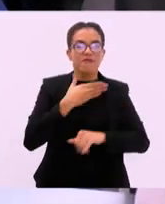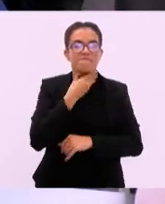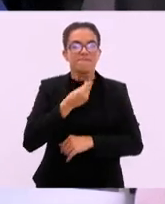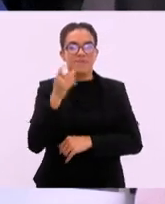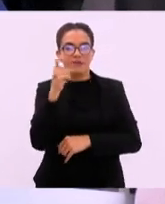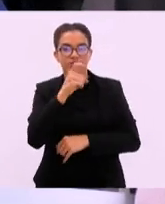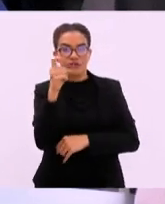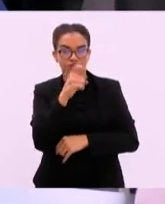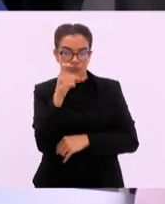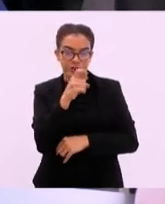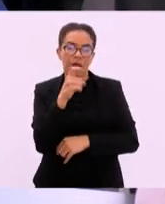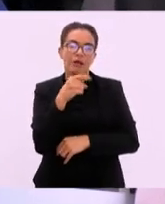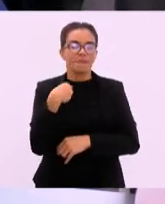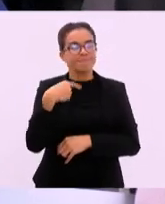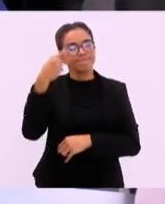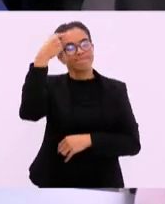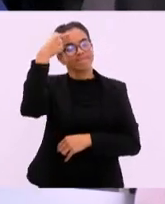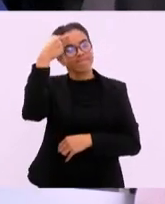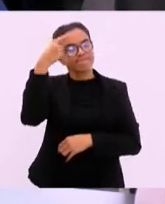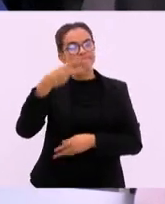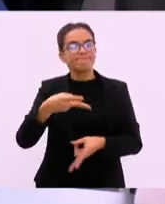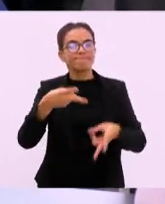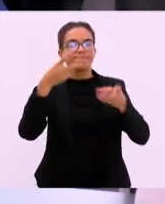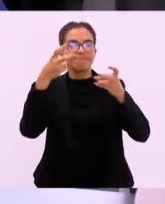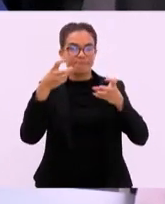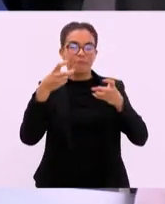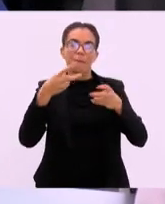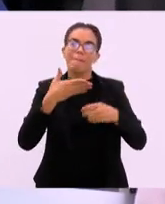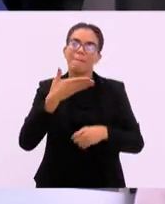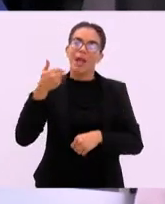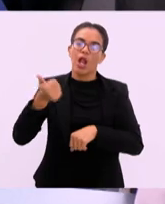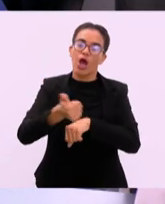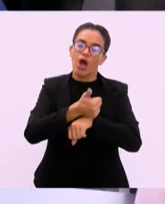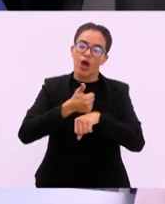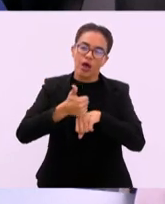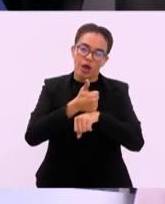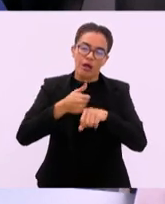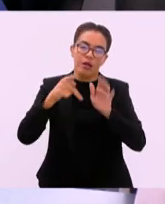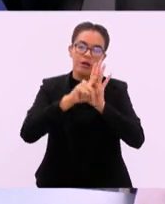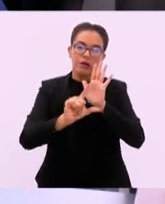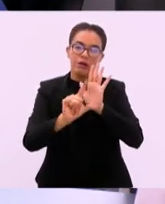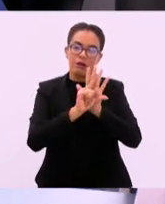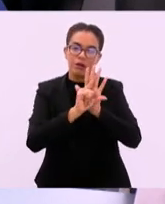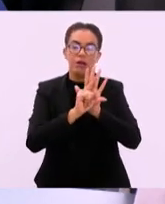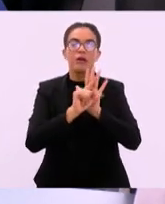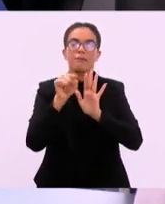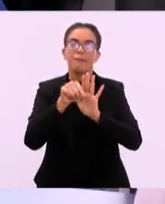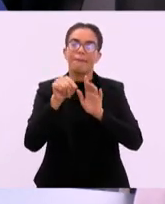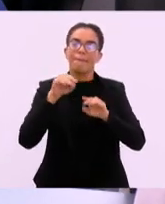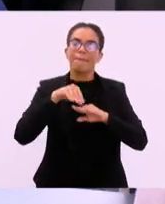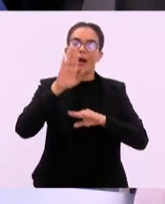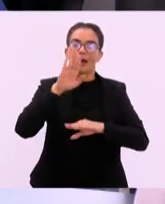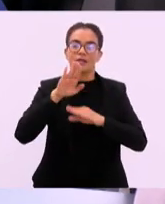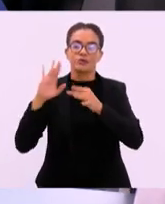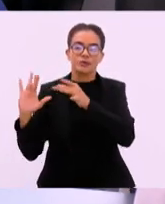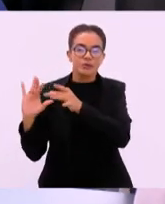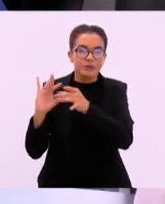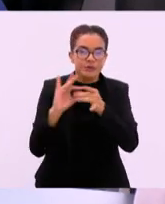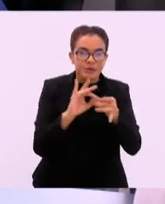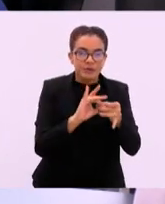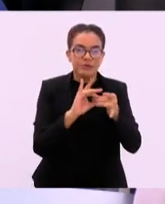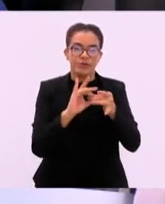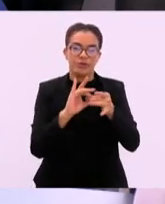verdade, é uma emenda que a gente acha que aprimora o projeto, mas que vai muito só nesse sentido